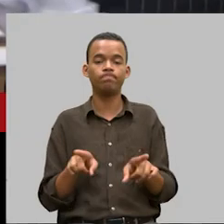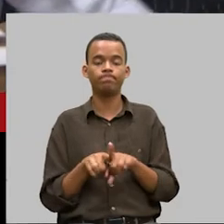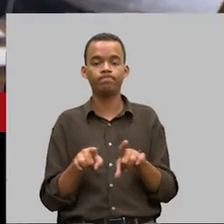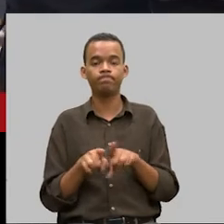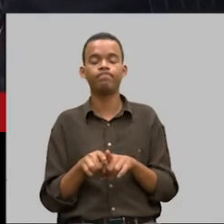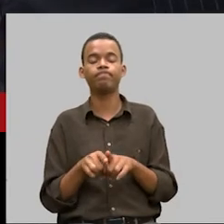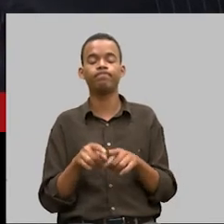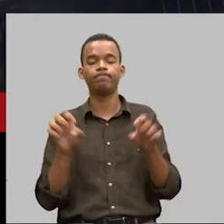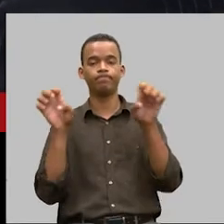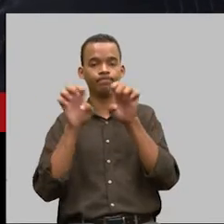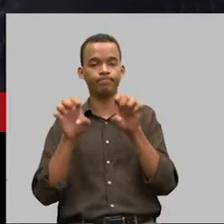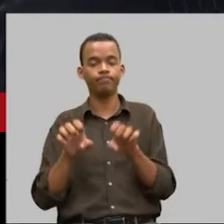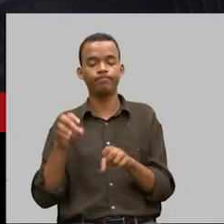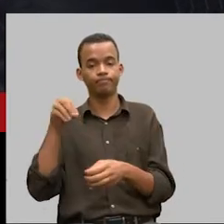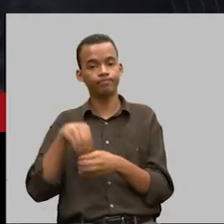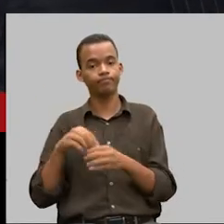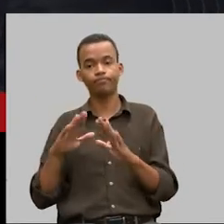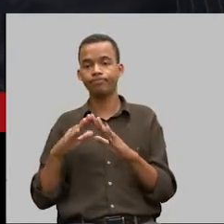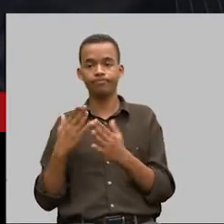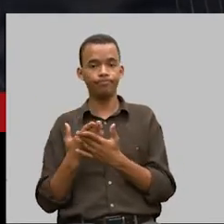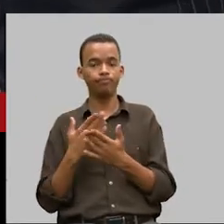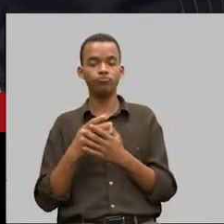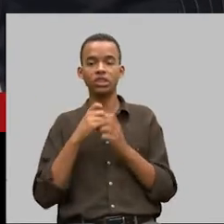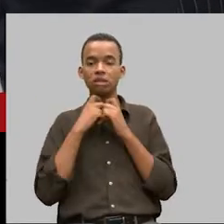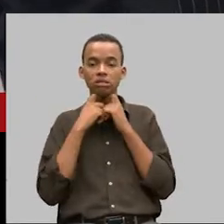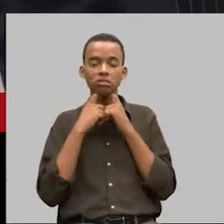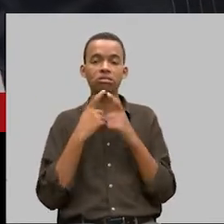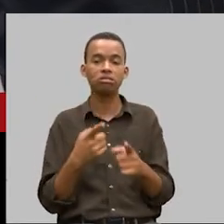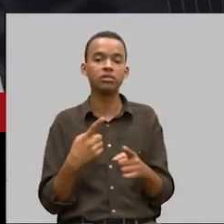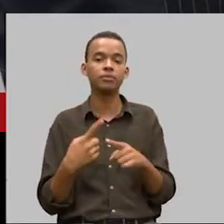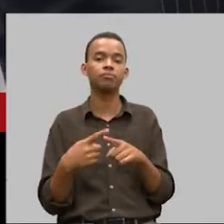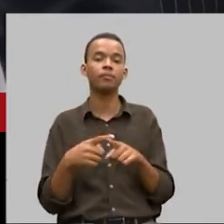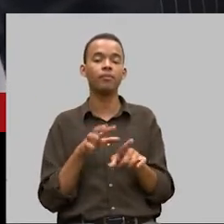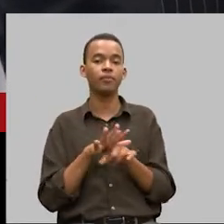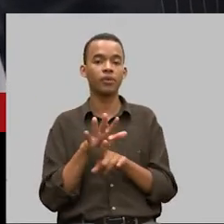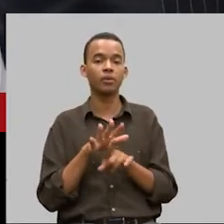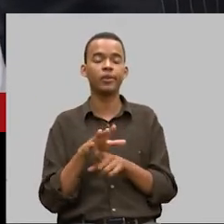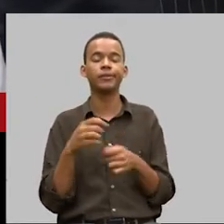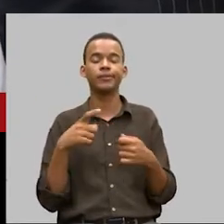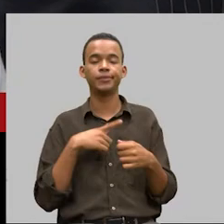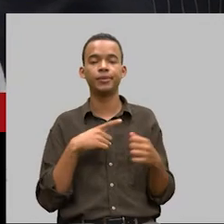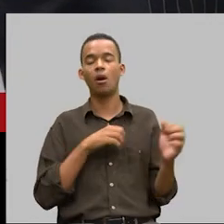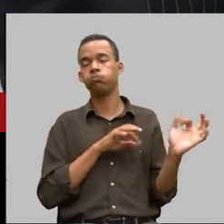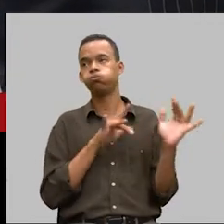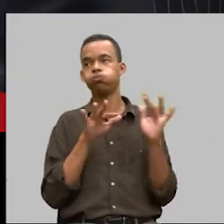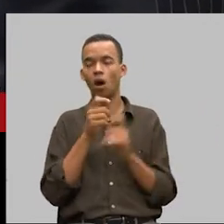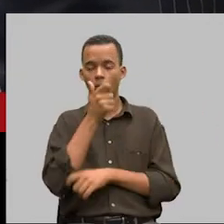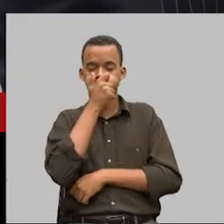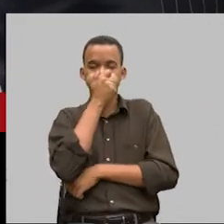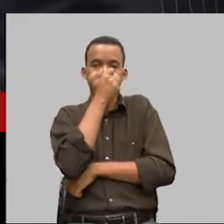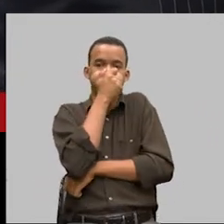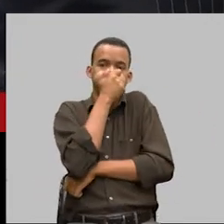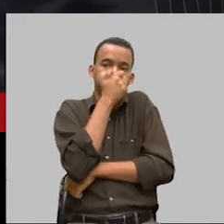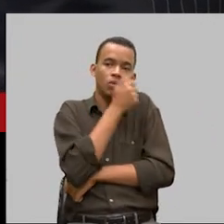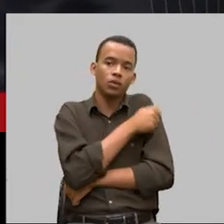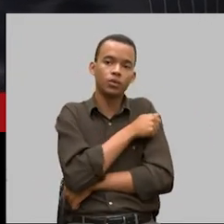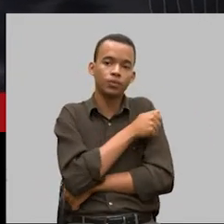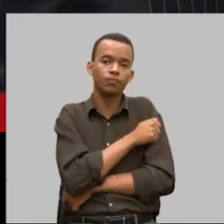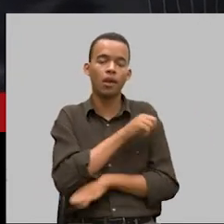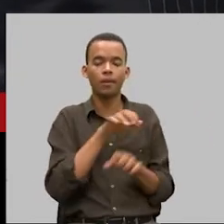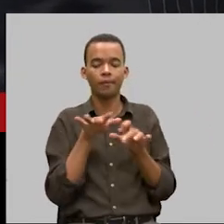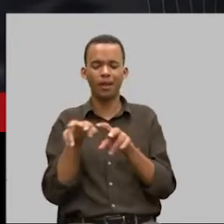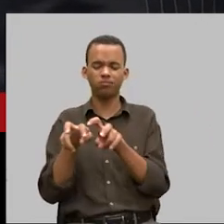temos escola aí que para atender a demanda faz uma amuado de estudante por que que faz esse amontoado porque os